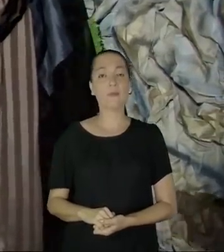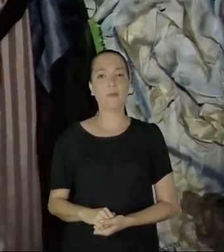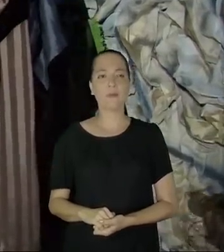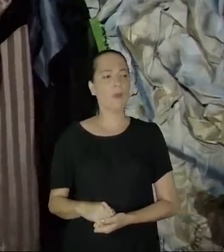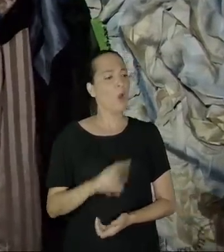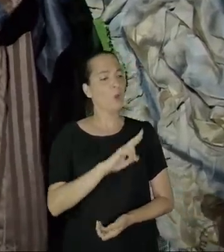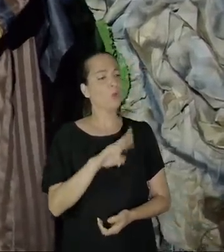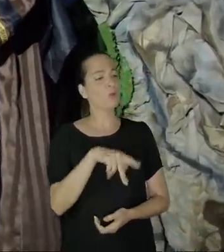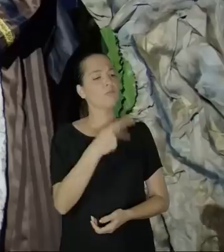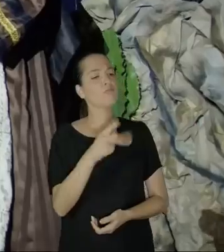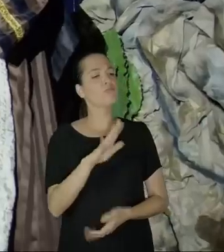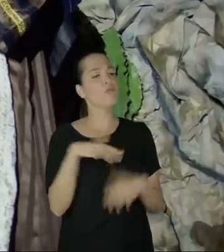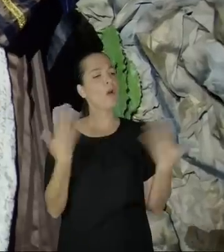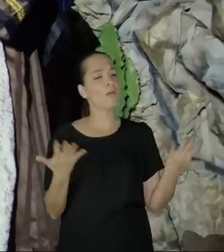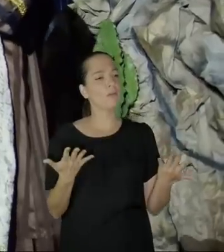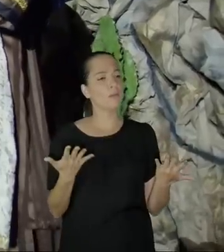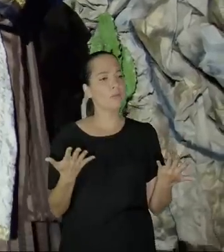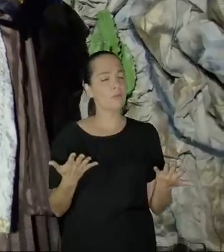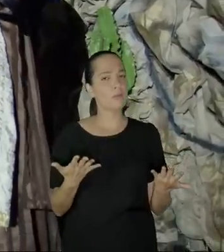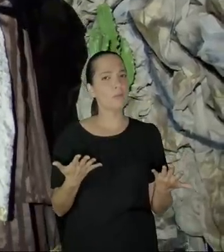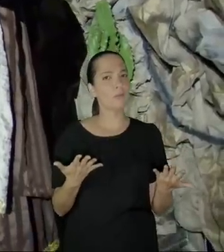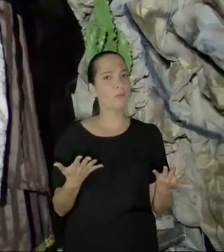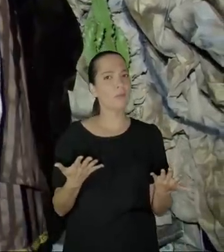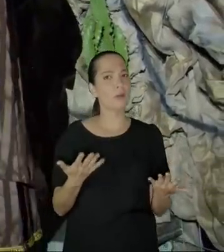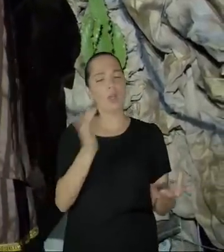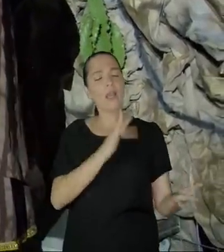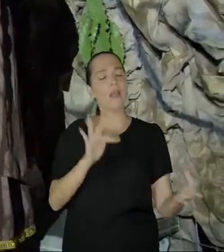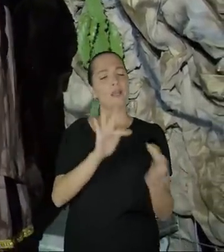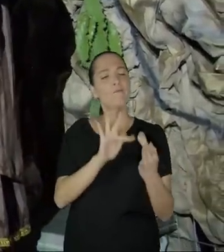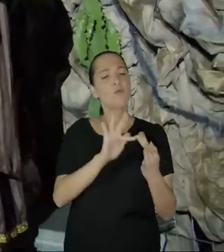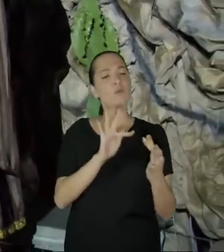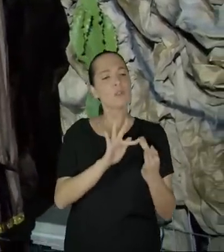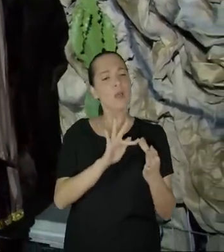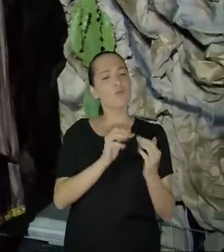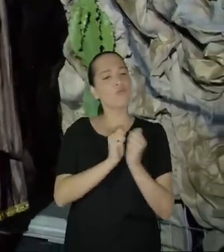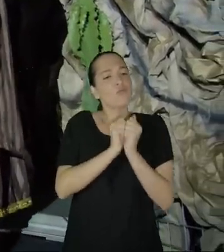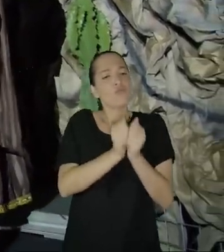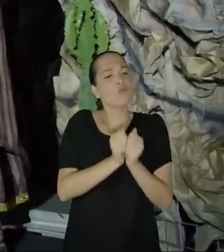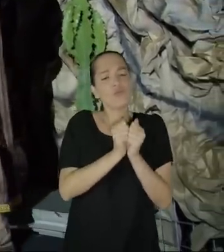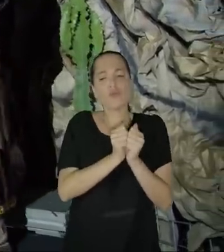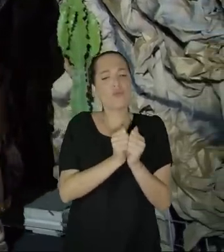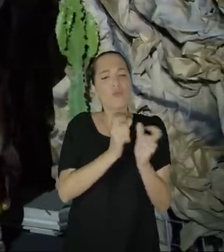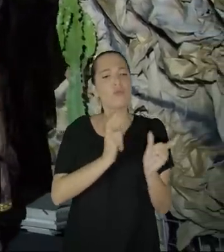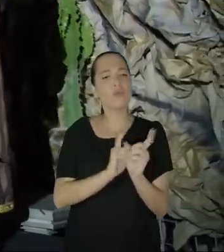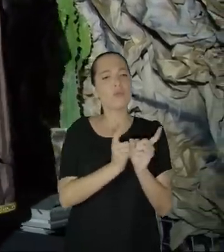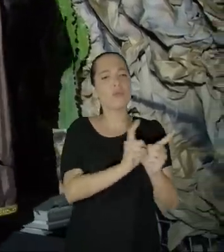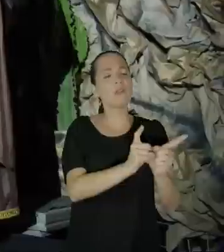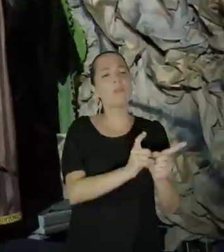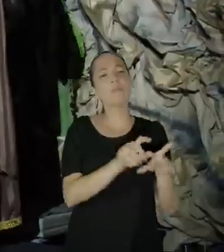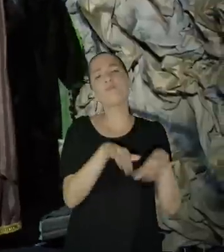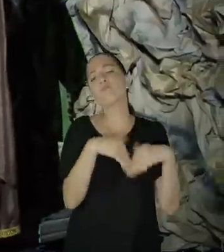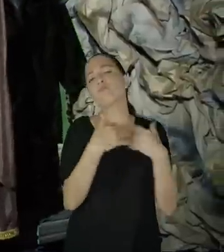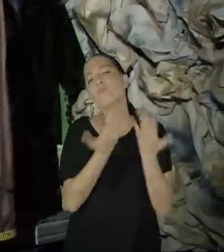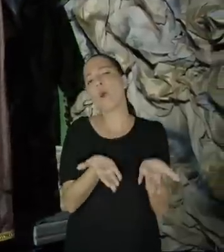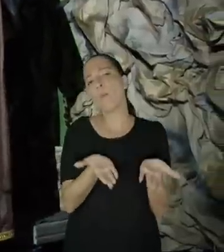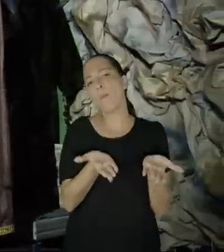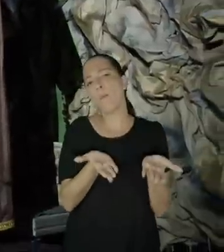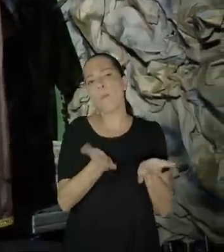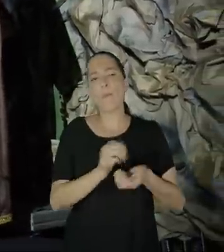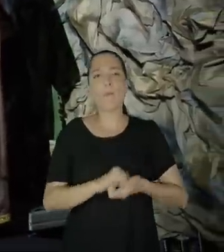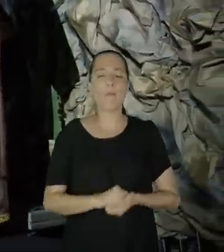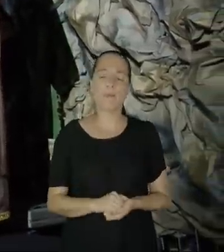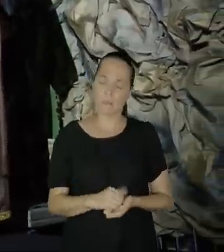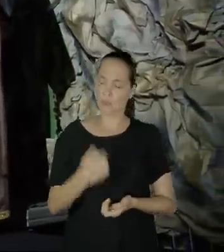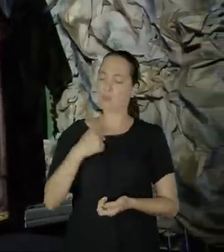Qual é o seu nome? E qual é a sua função entre esses seguidores do seu mestre?